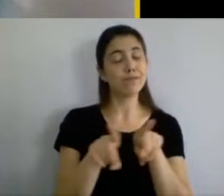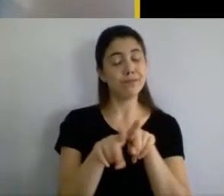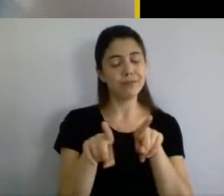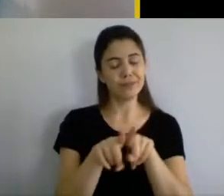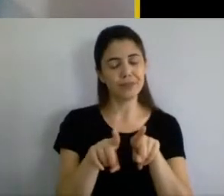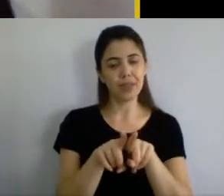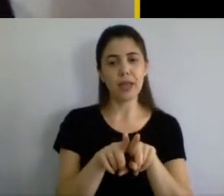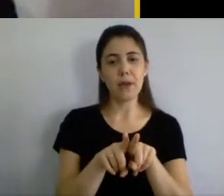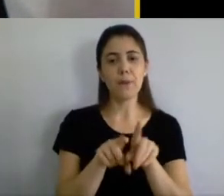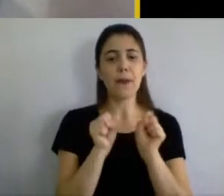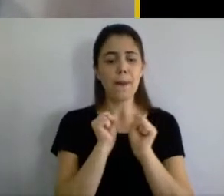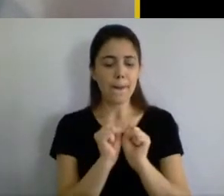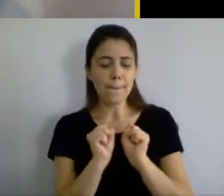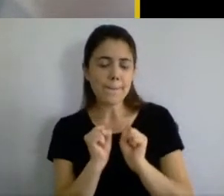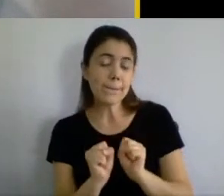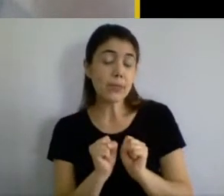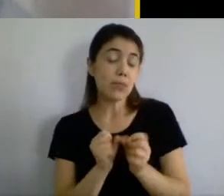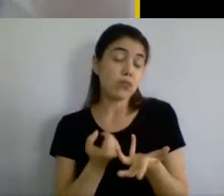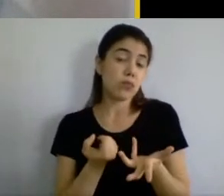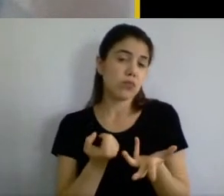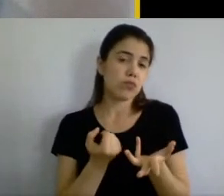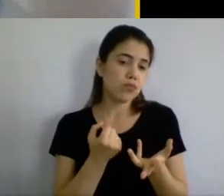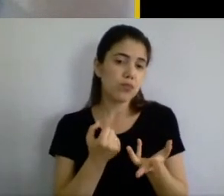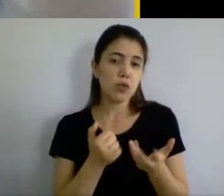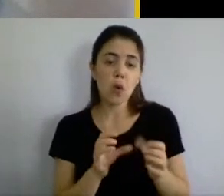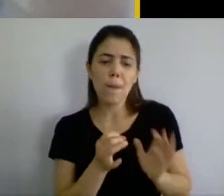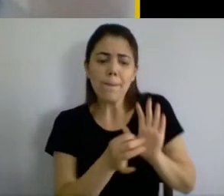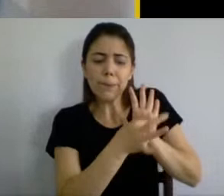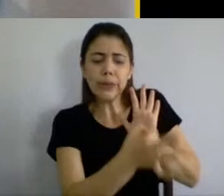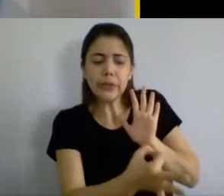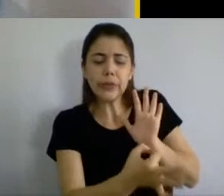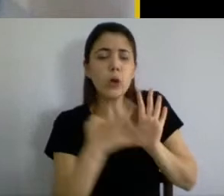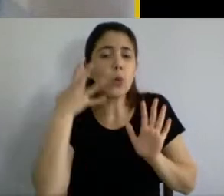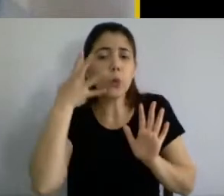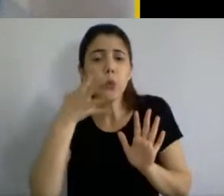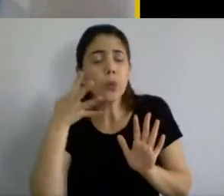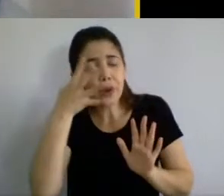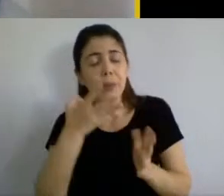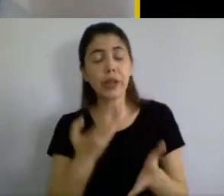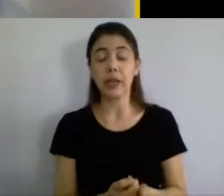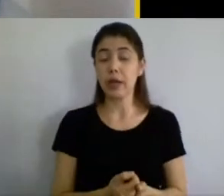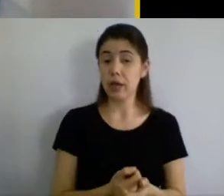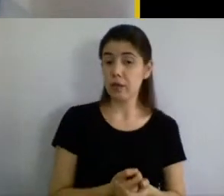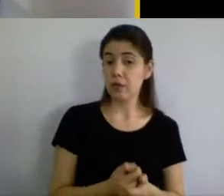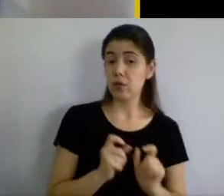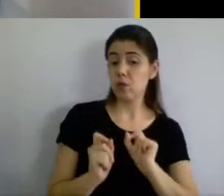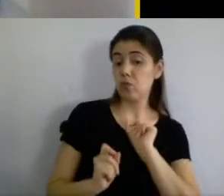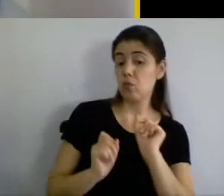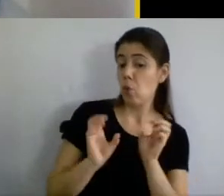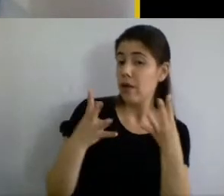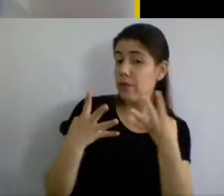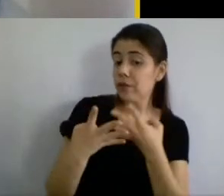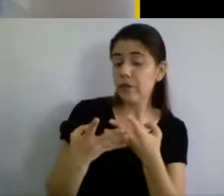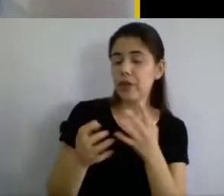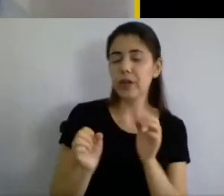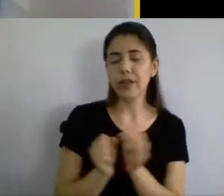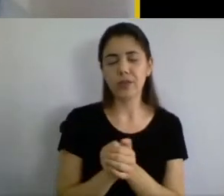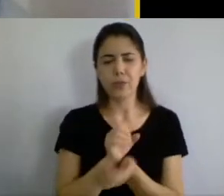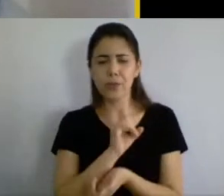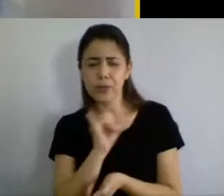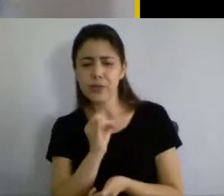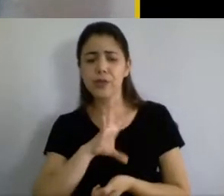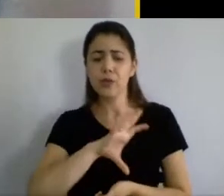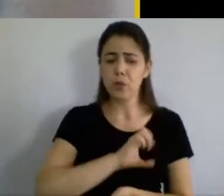dar um feedback do que tem achado do evento. Né, do que tem achado da palestra, do que tem achado dos seminários abertos como um